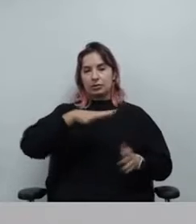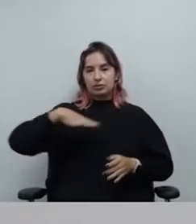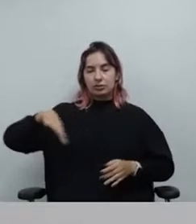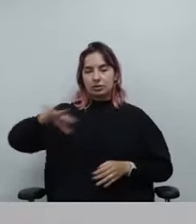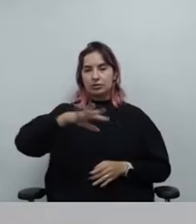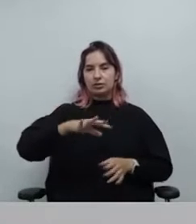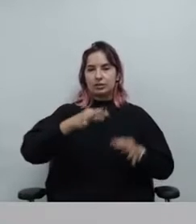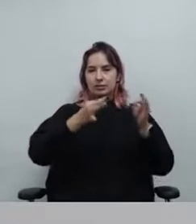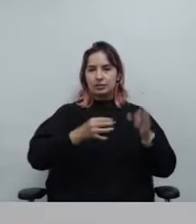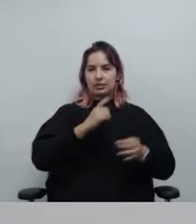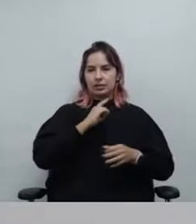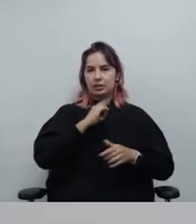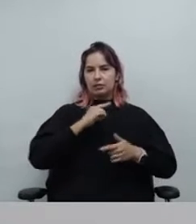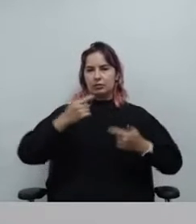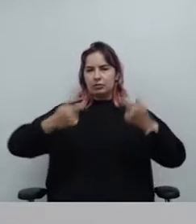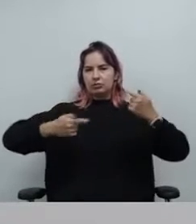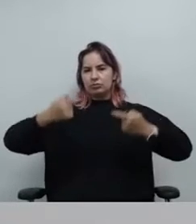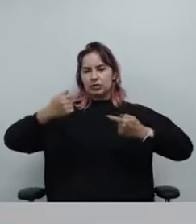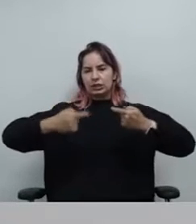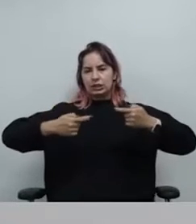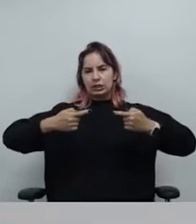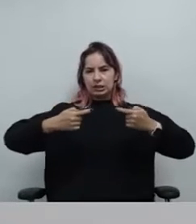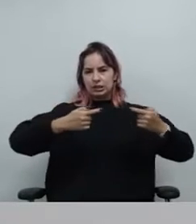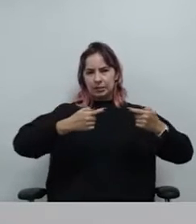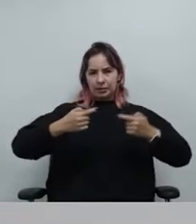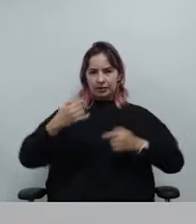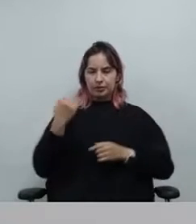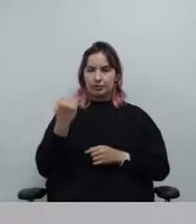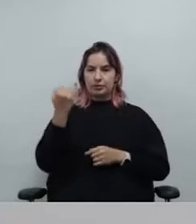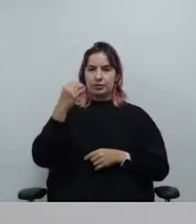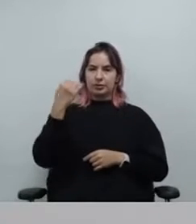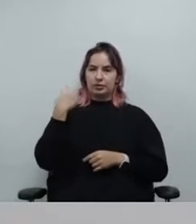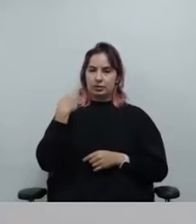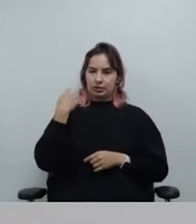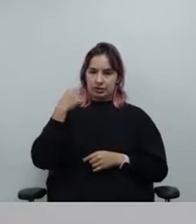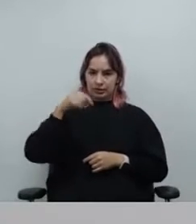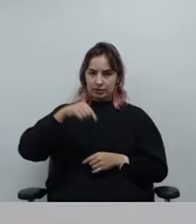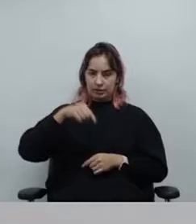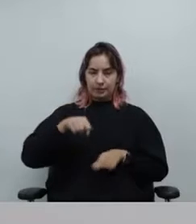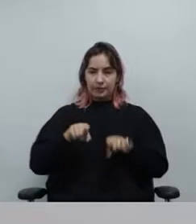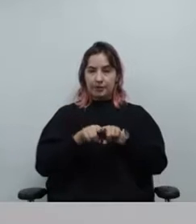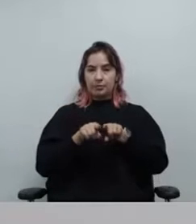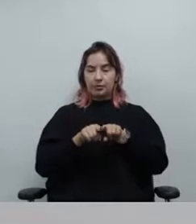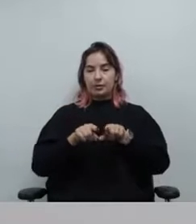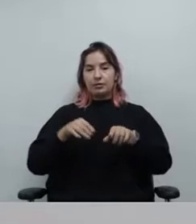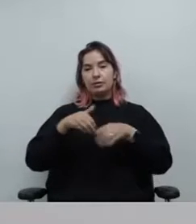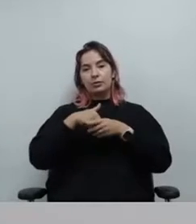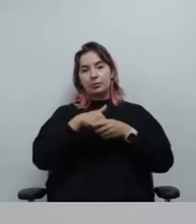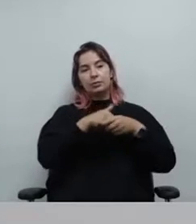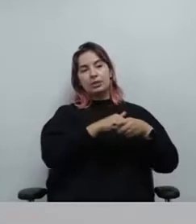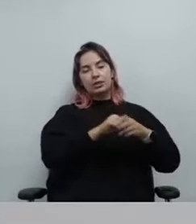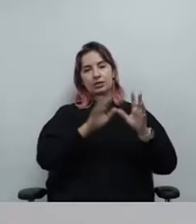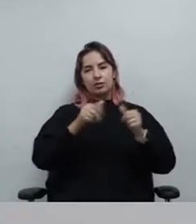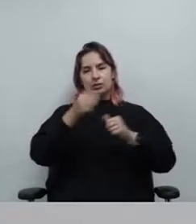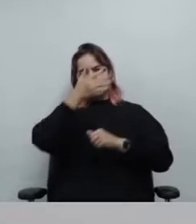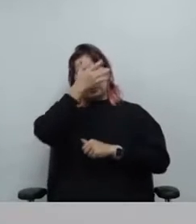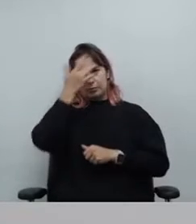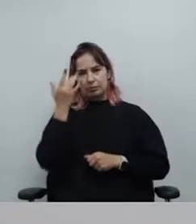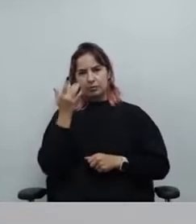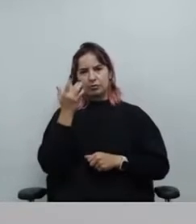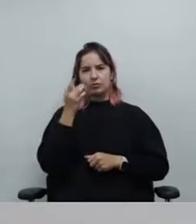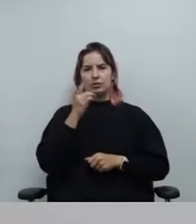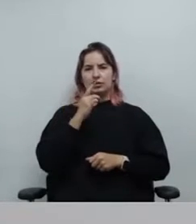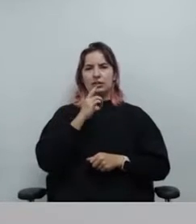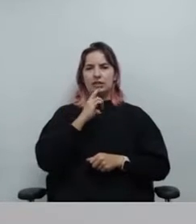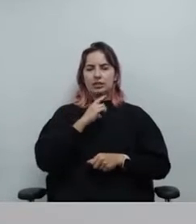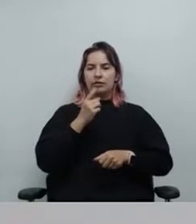certamente possibilitou um debate bastante rico para a nossa instituição. Cumprimentar então, todas as pessoas que dedicaram seu tempo,